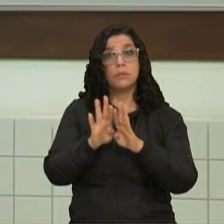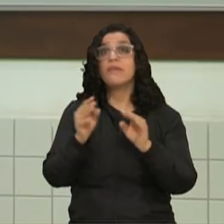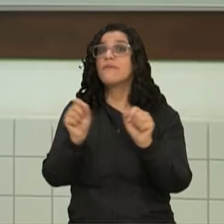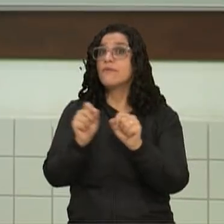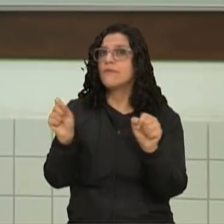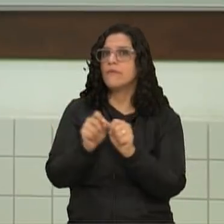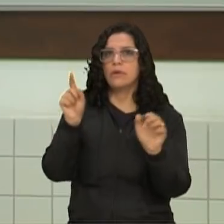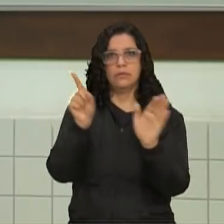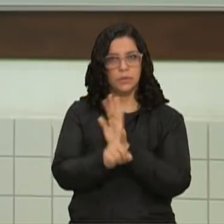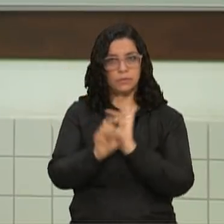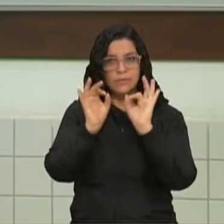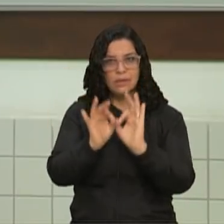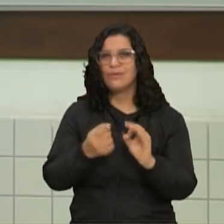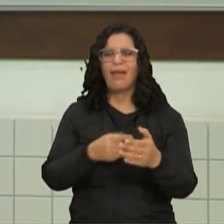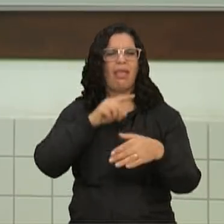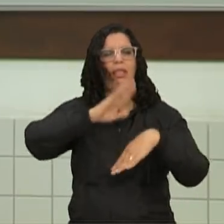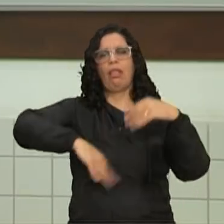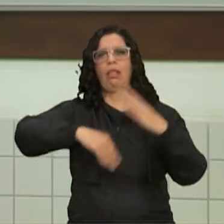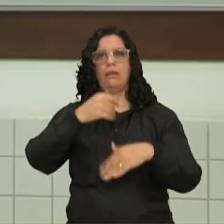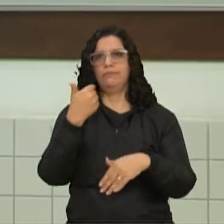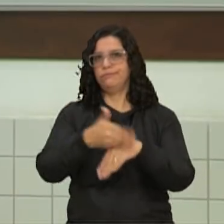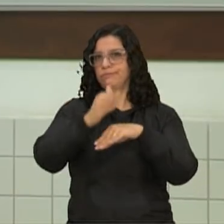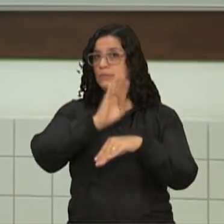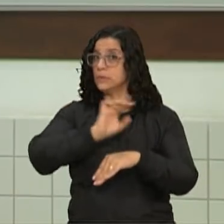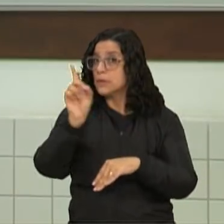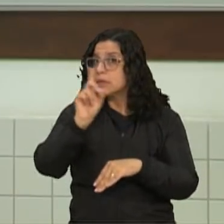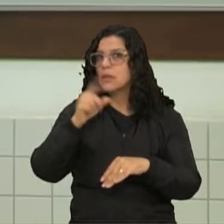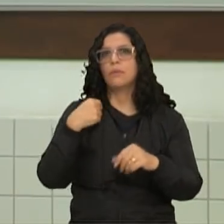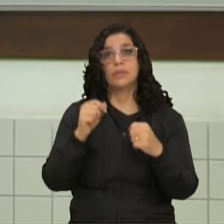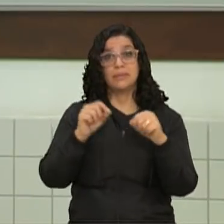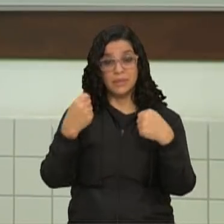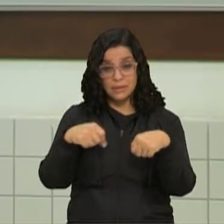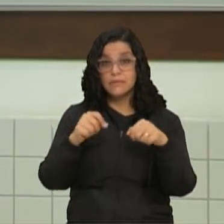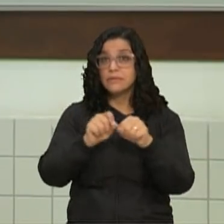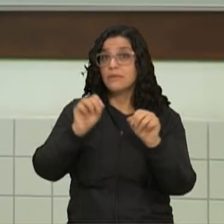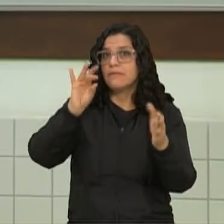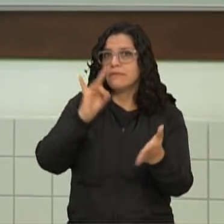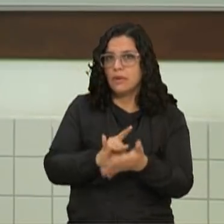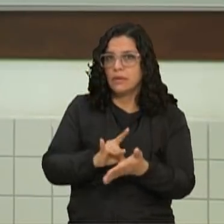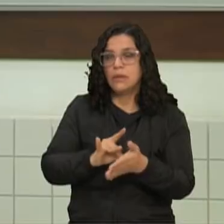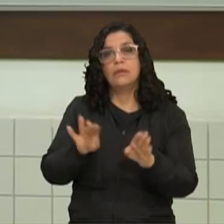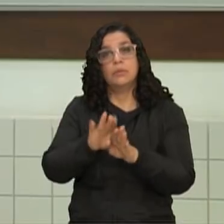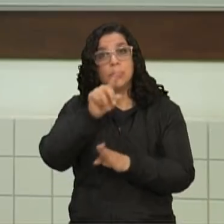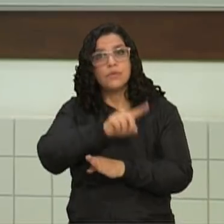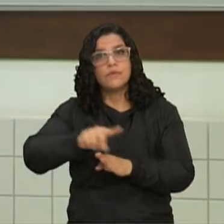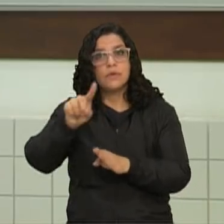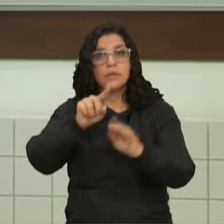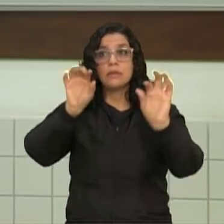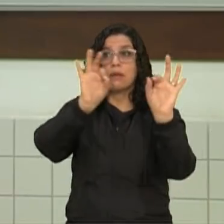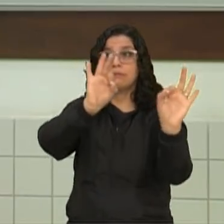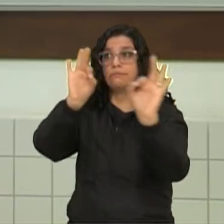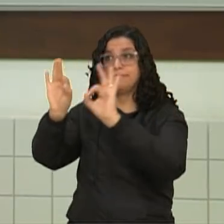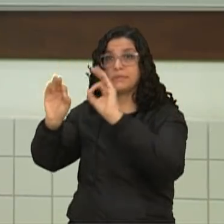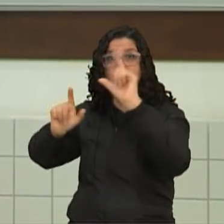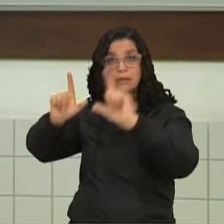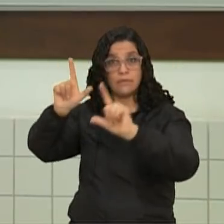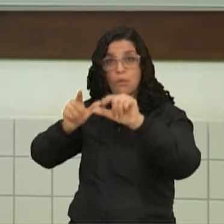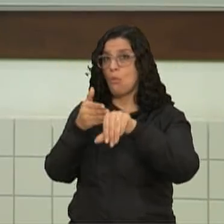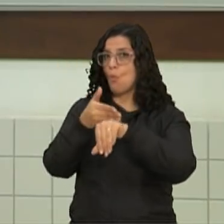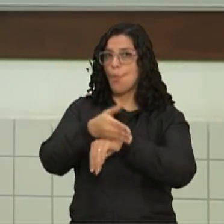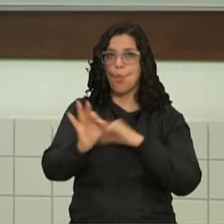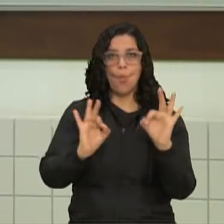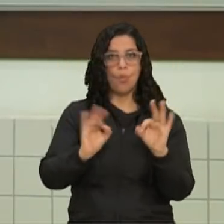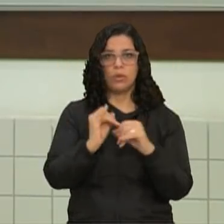a questão, tá bom? Não é só marcar qualquer resposta, é resolver mesmo. E para aquela galera que está assistindo pela televisão, que não está tendo acesso